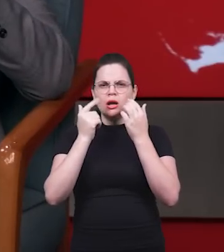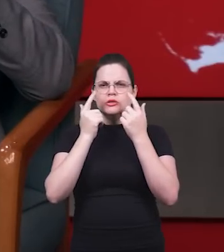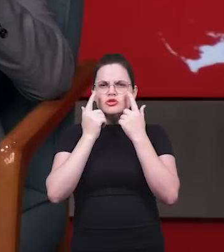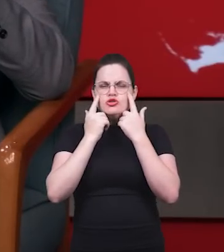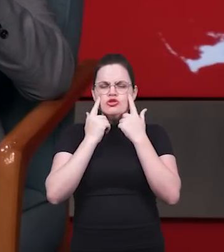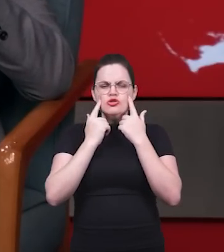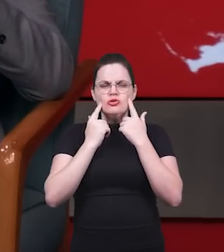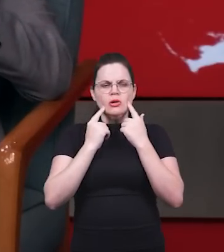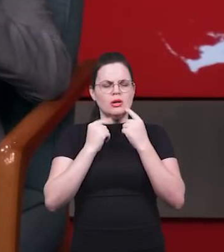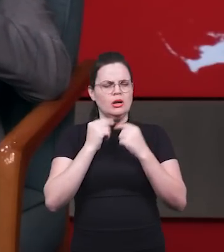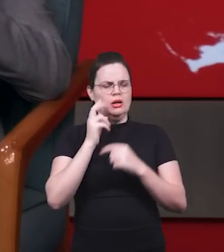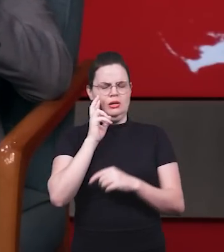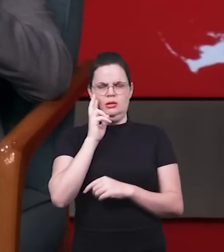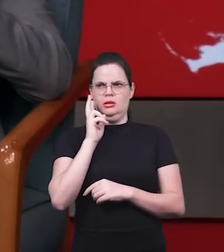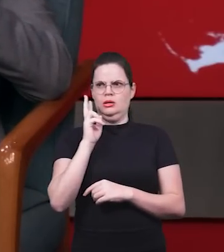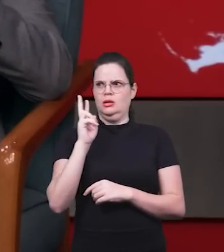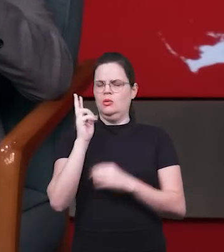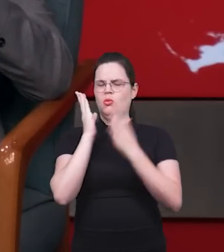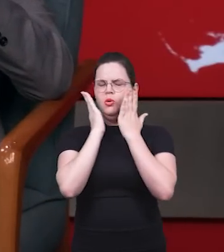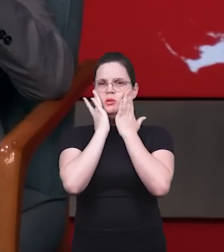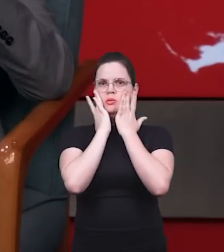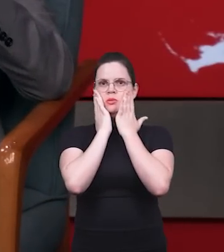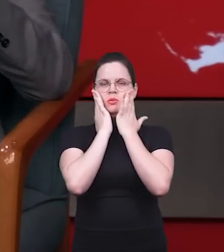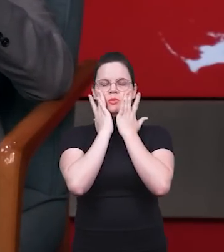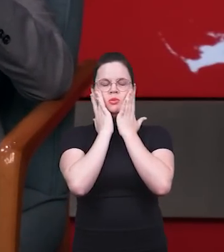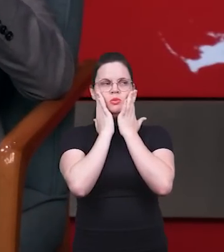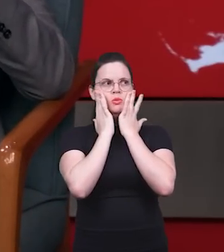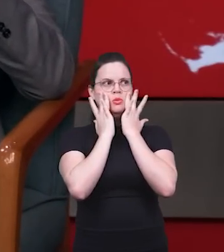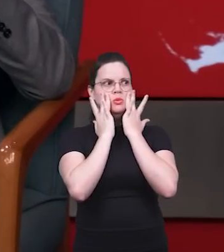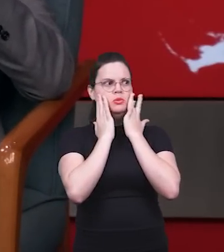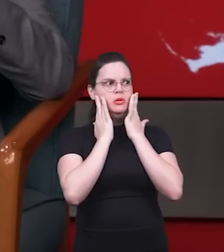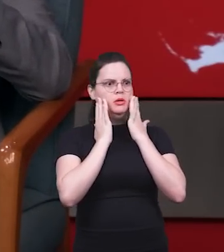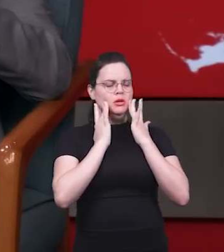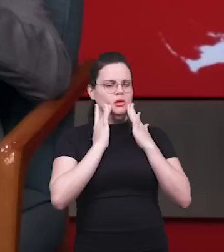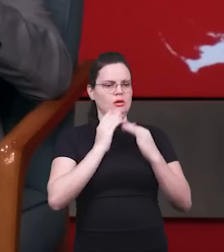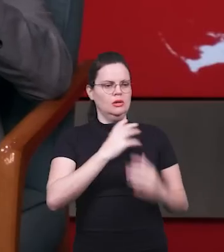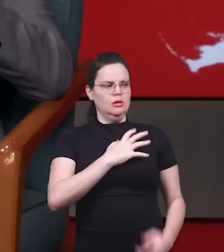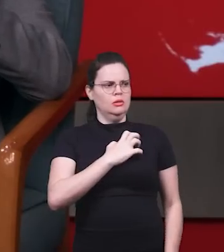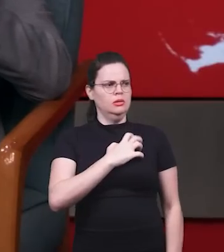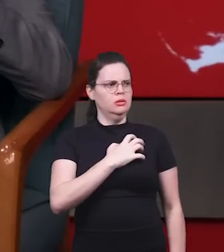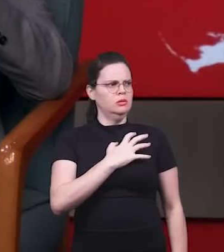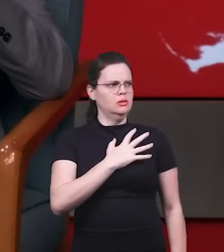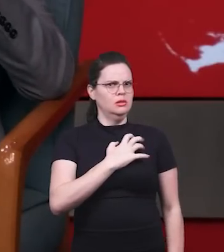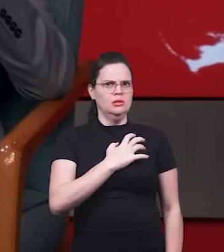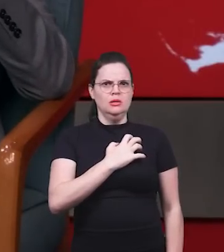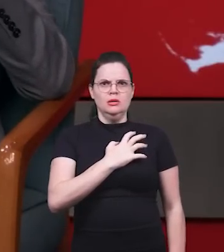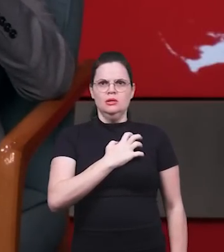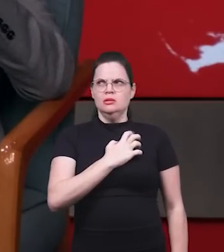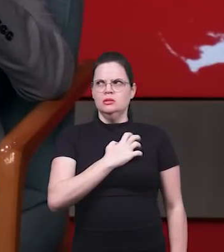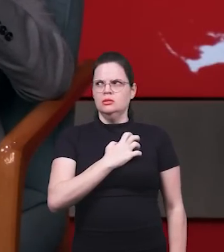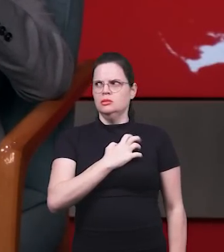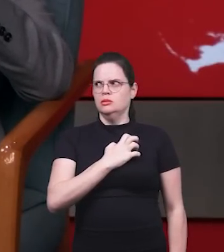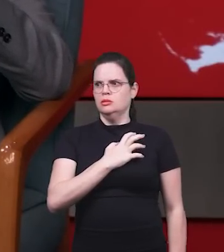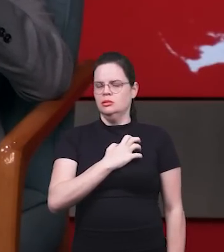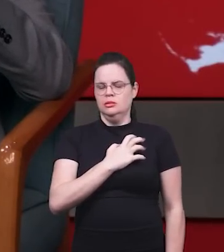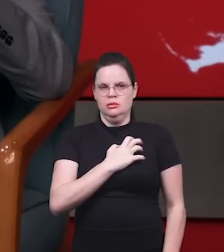quebrantar, olhei para um lado sem entender o que estava acontecendo, comecei a sentir algo